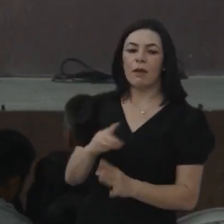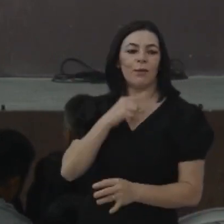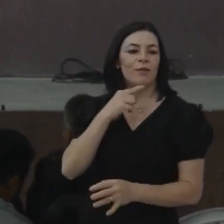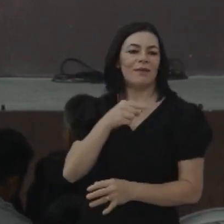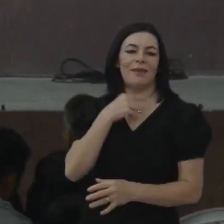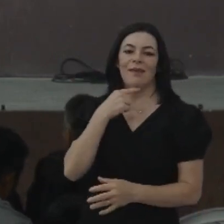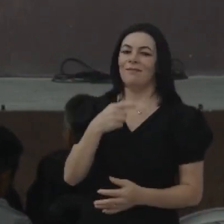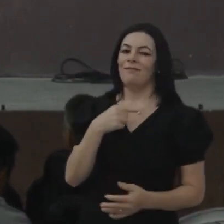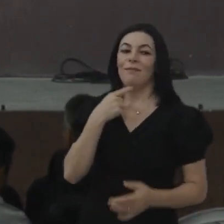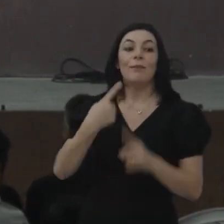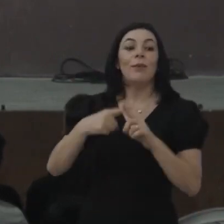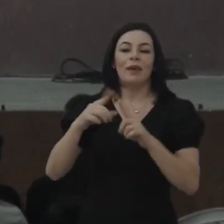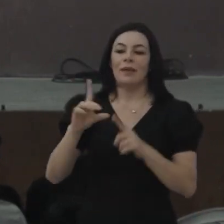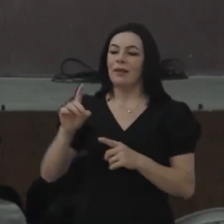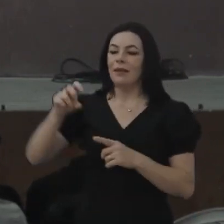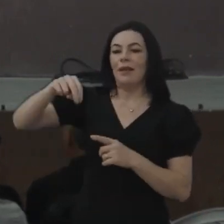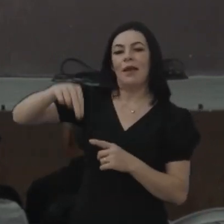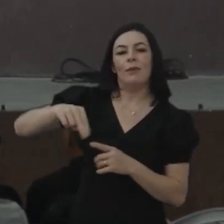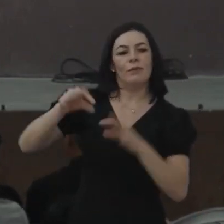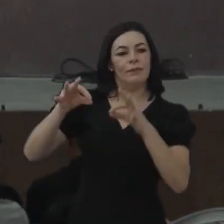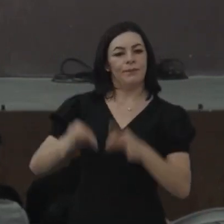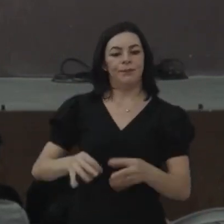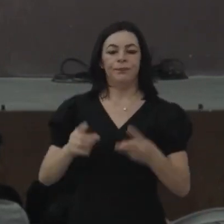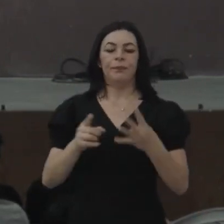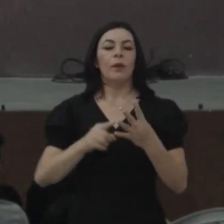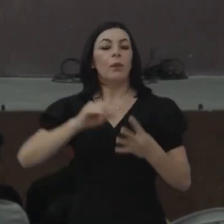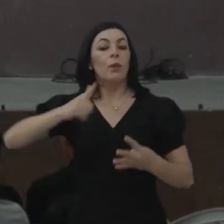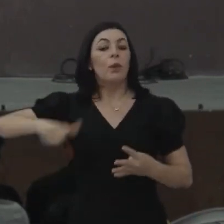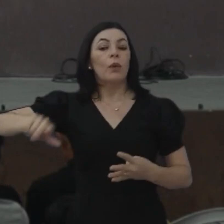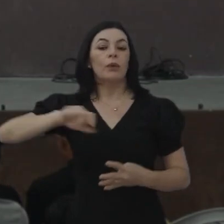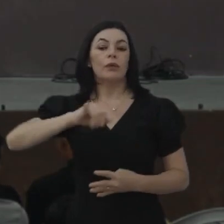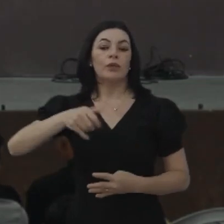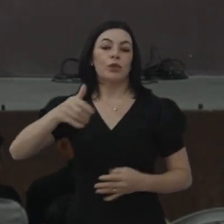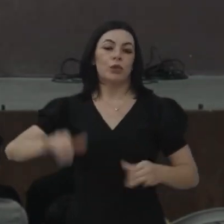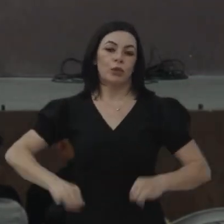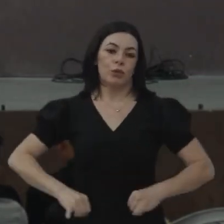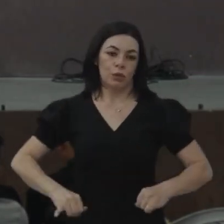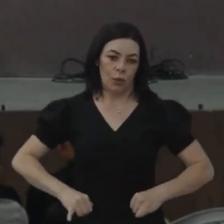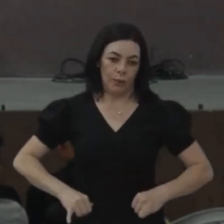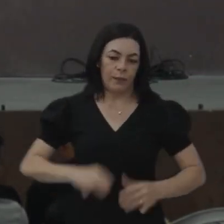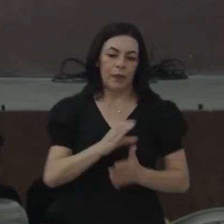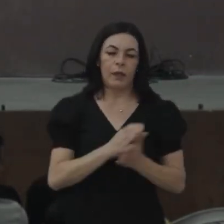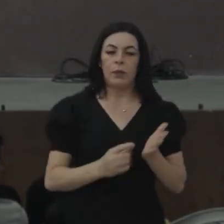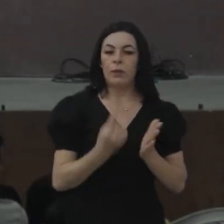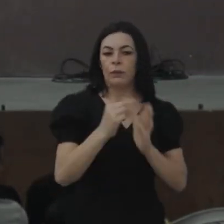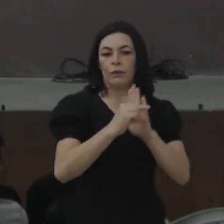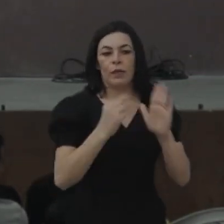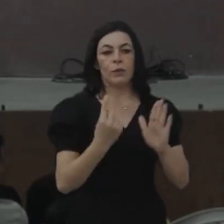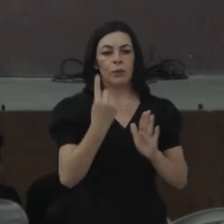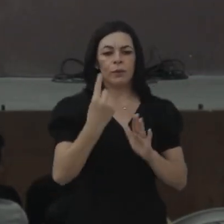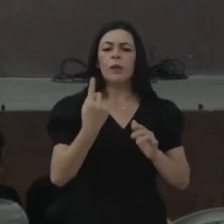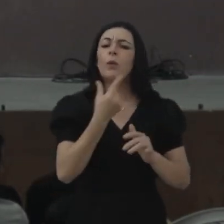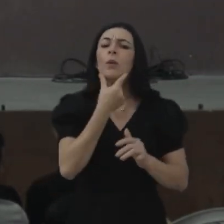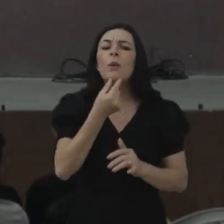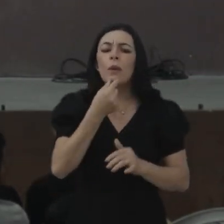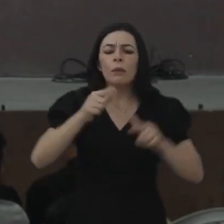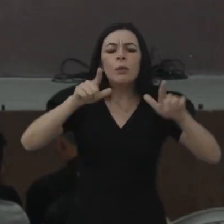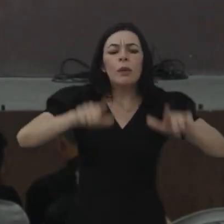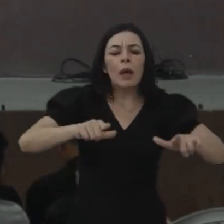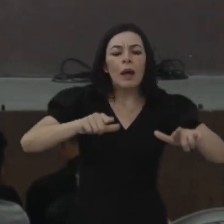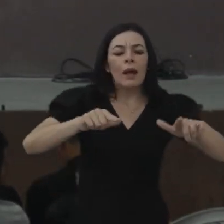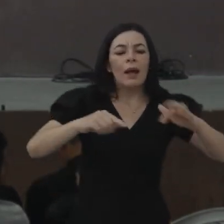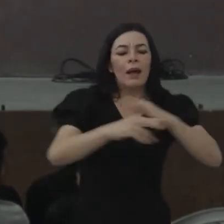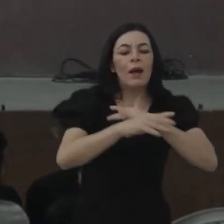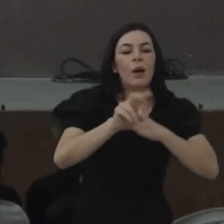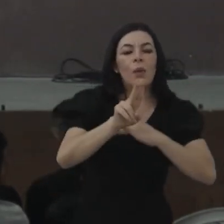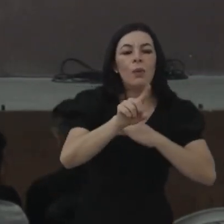conseguiam. Jó, capítulo 1, verso 1. Havia um homem na terra de Uz, cujo nome era Jó. E